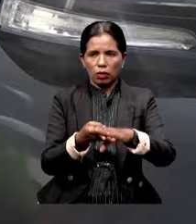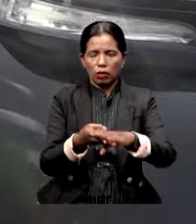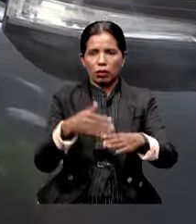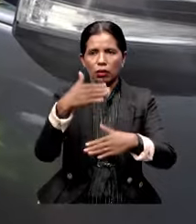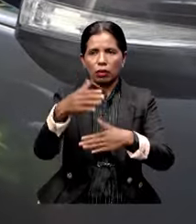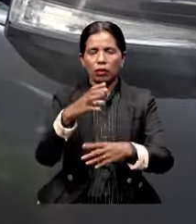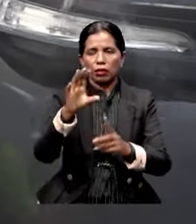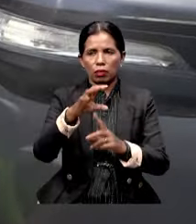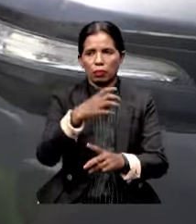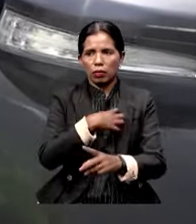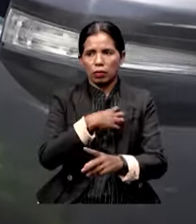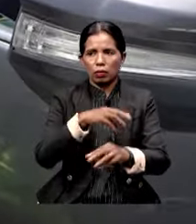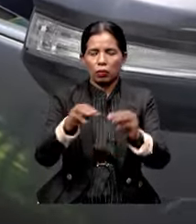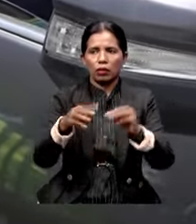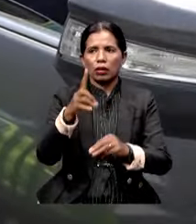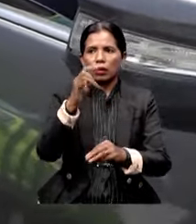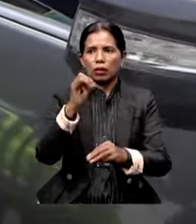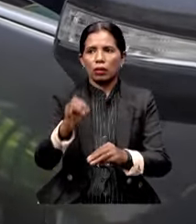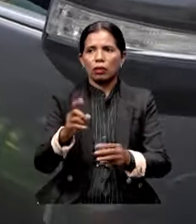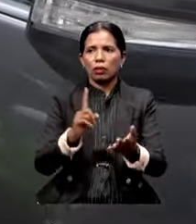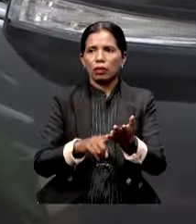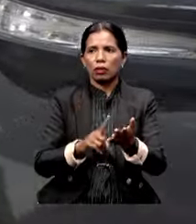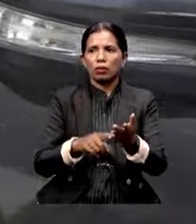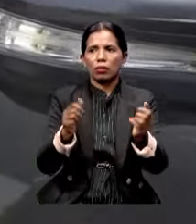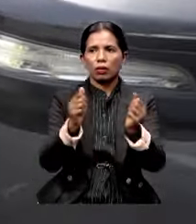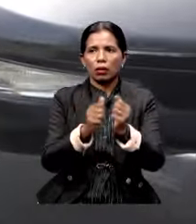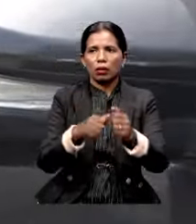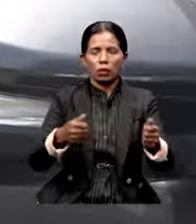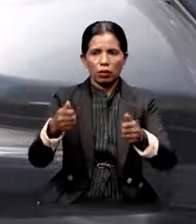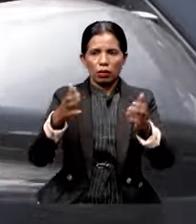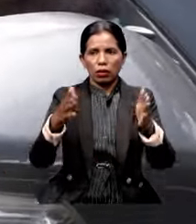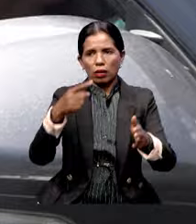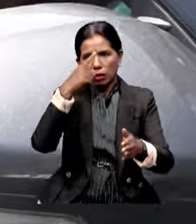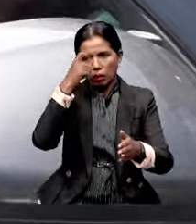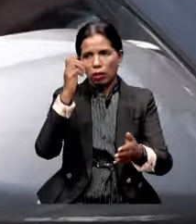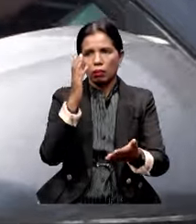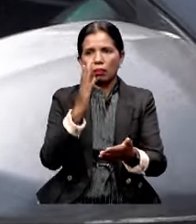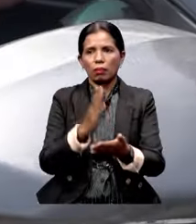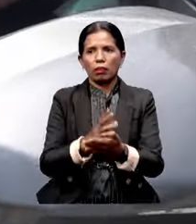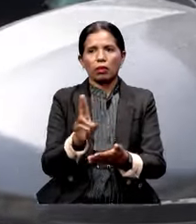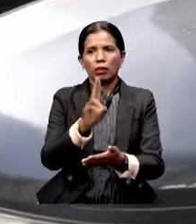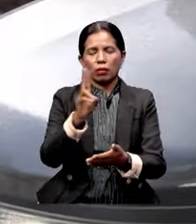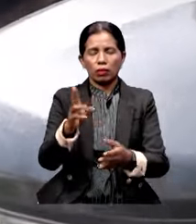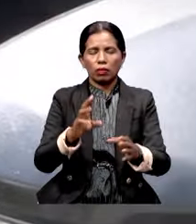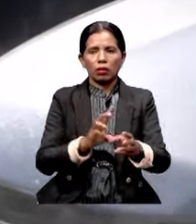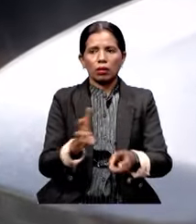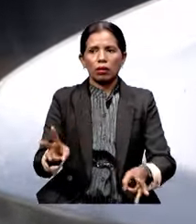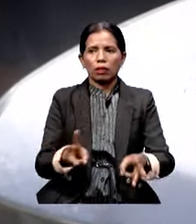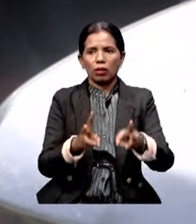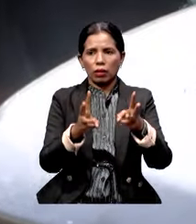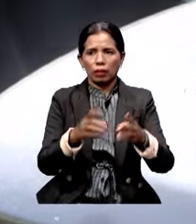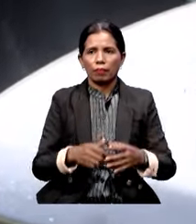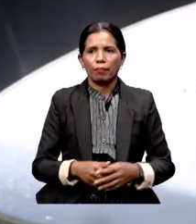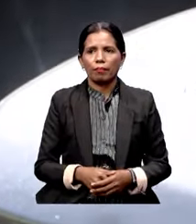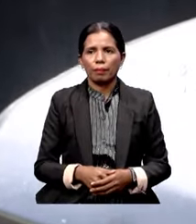comandante Polícia Trânsito Município de Dili discute malu ho motorista ida tamba para ocupa estrada. E